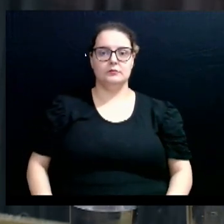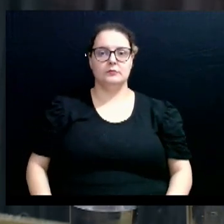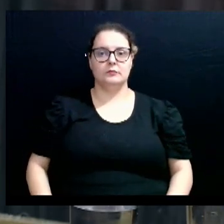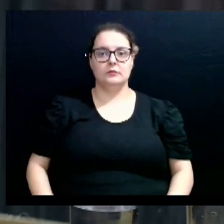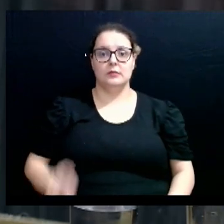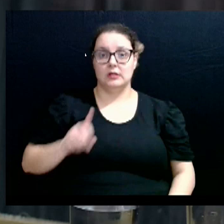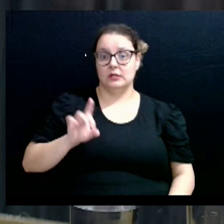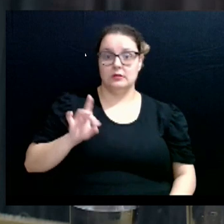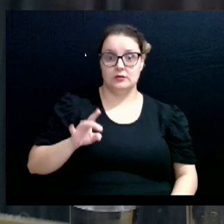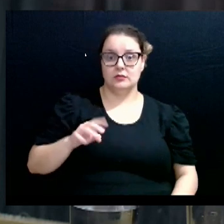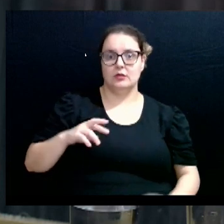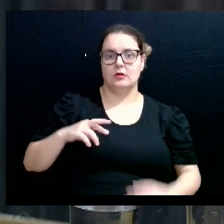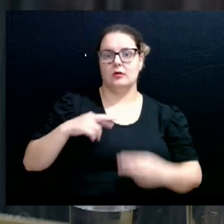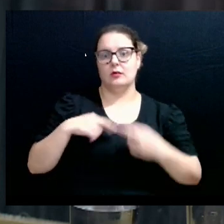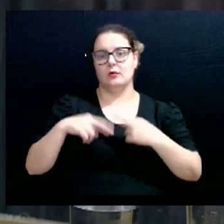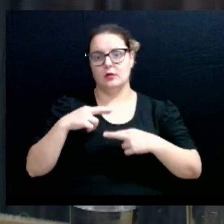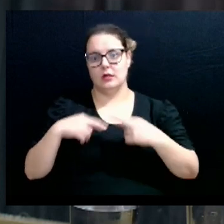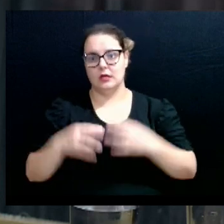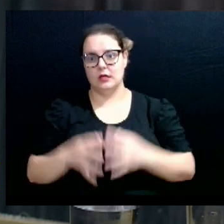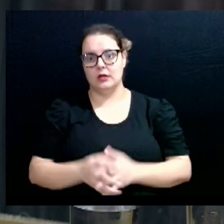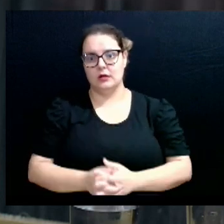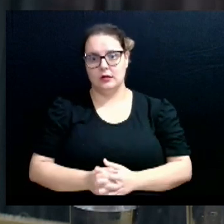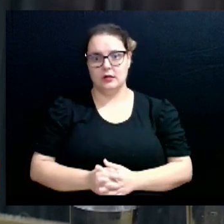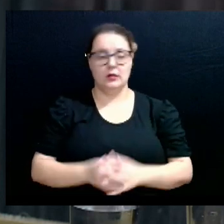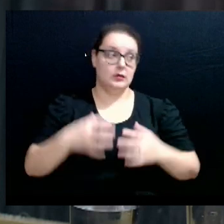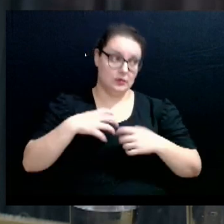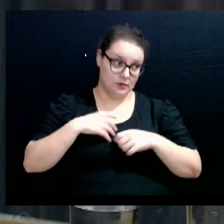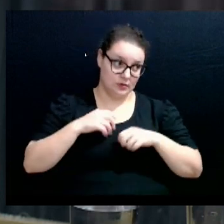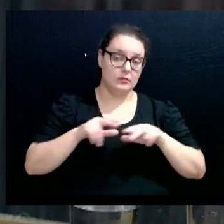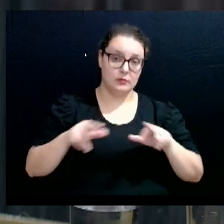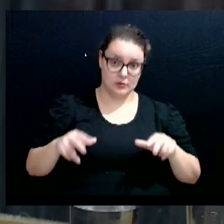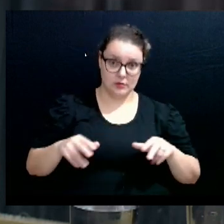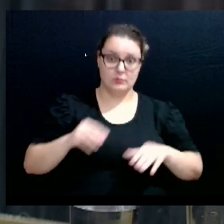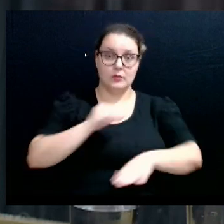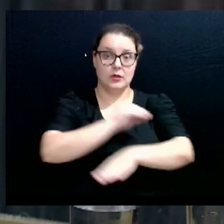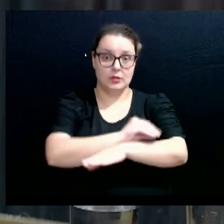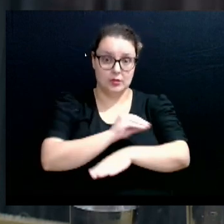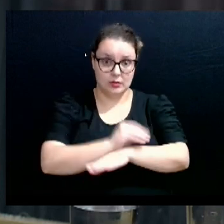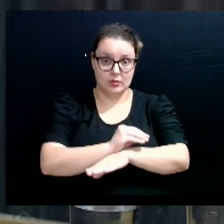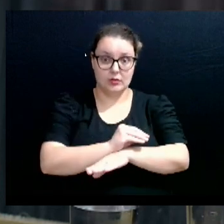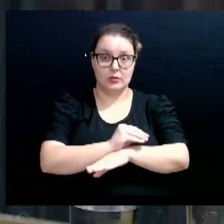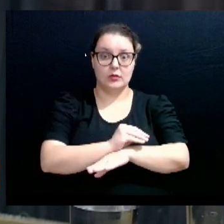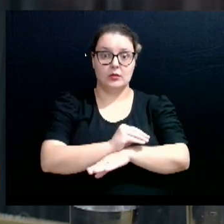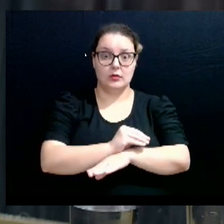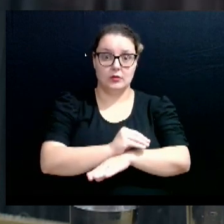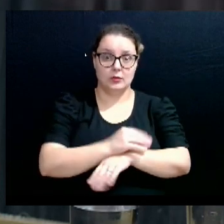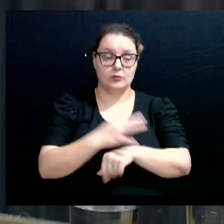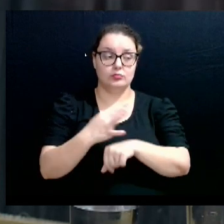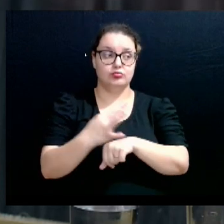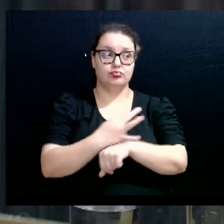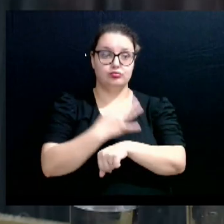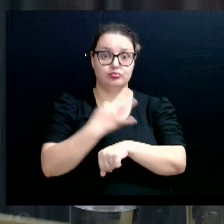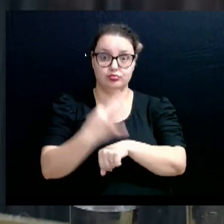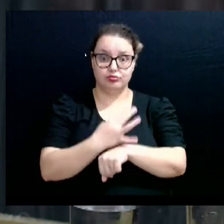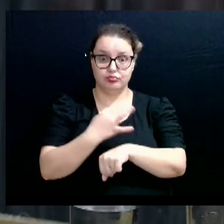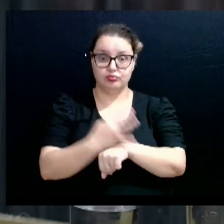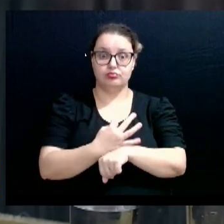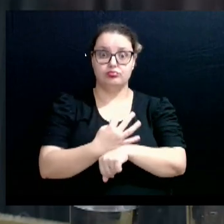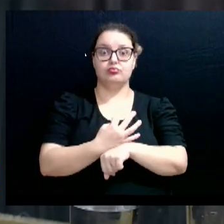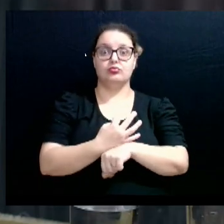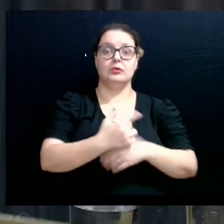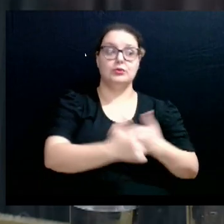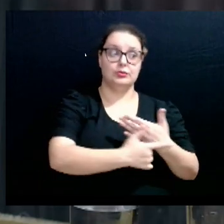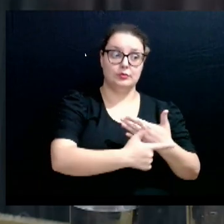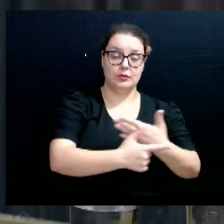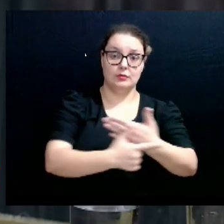questão emocional do cuidado, com essa sobrecarga de papéis, né, porque ele